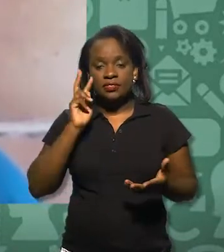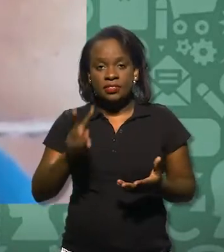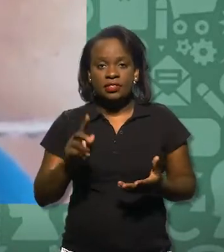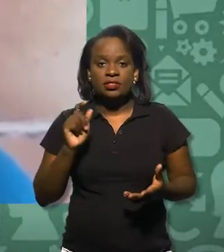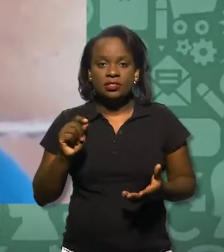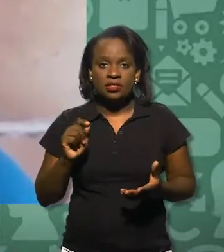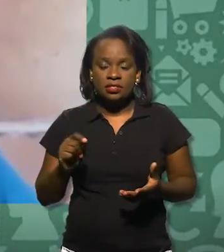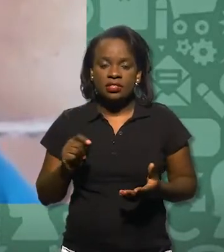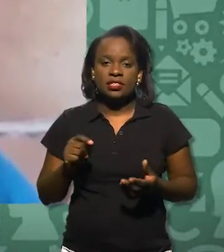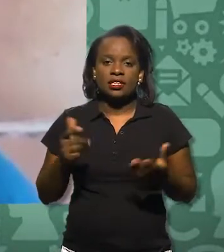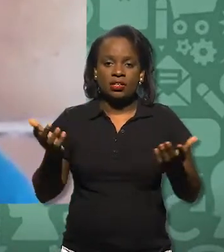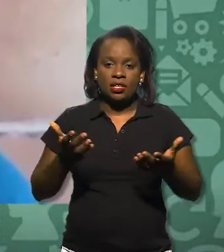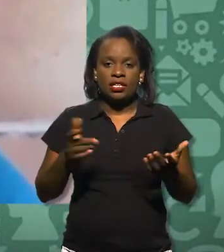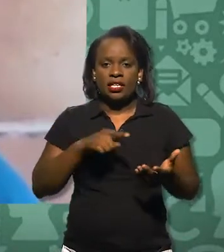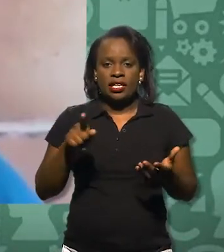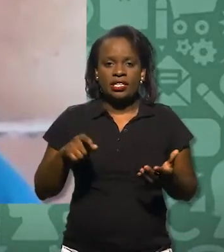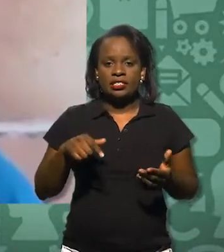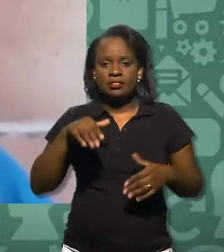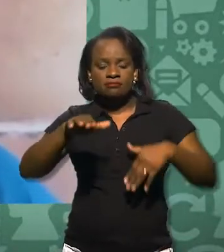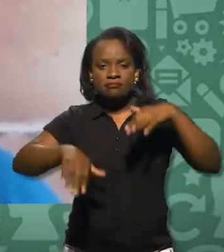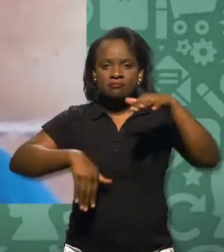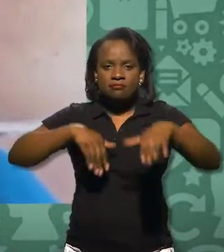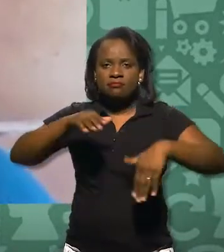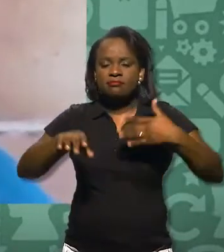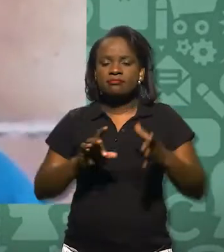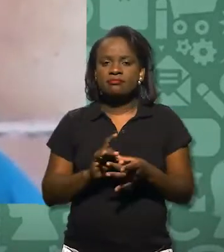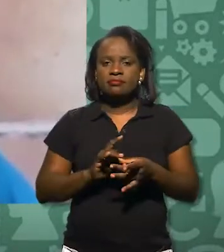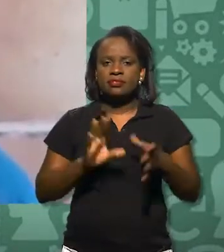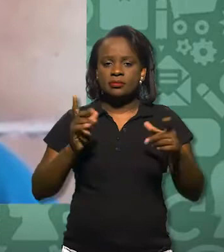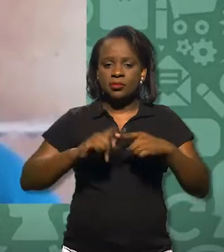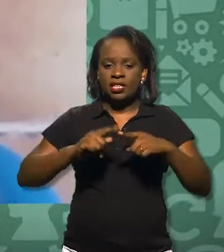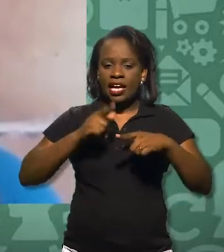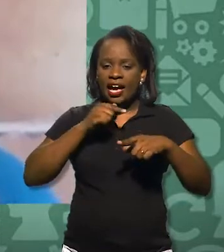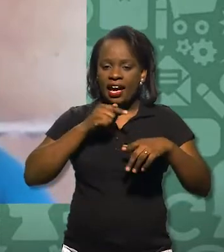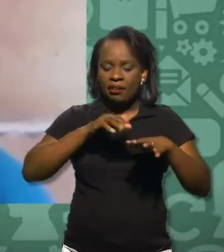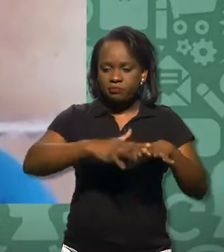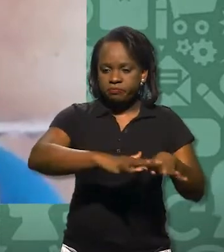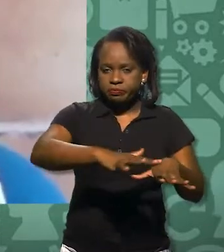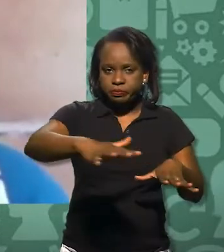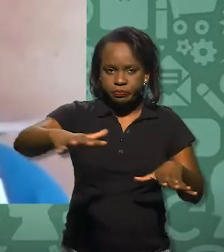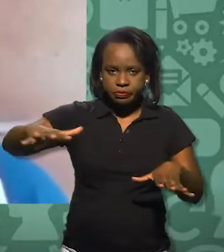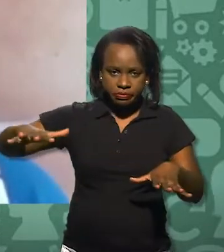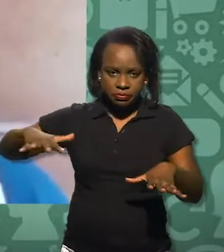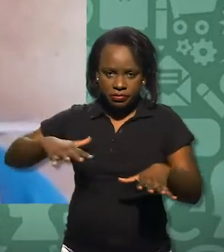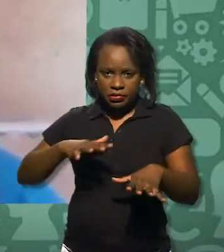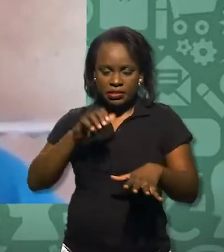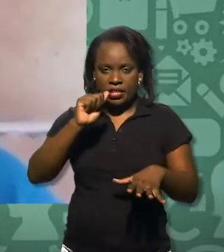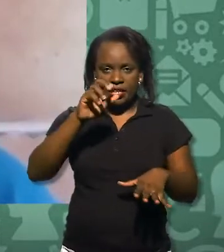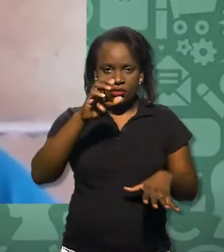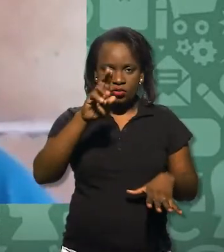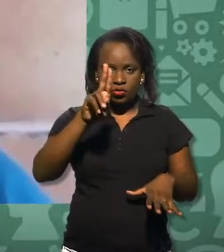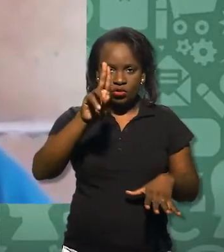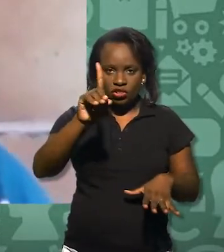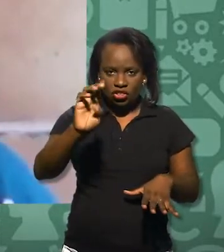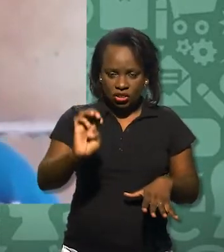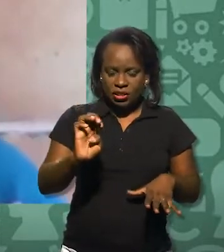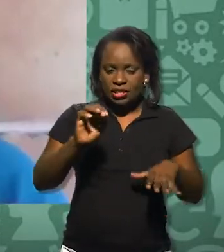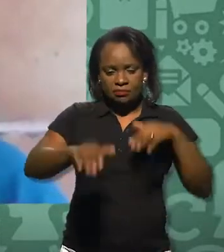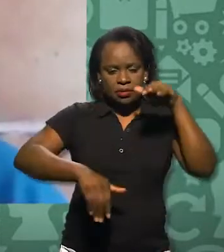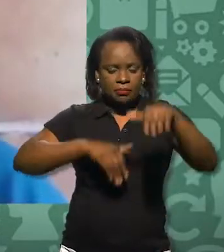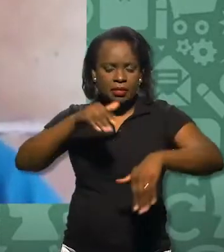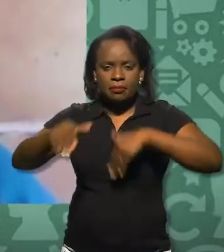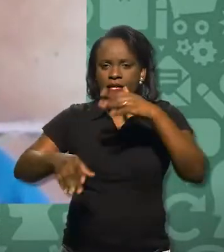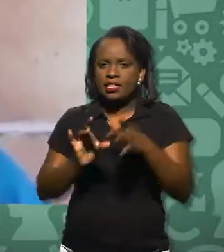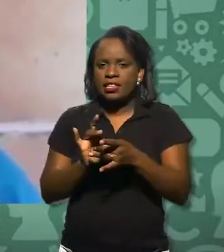E a gente observa agora, eles estão nadando com mais à vontade, porque tem uma área de alagados, uma área de açude, né?